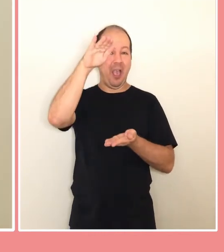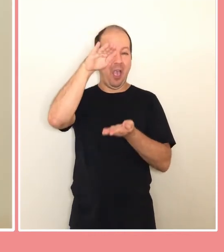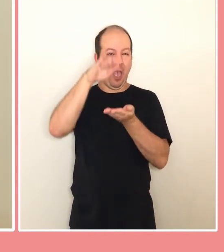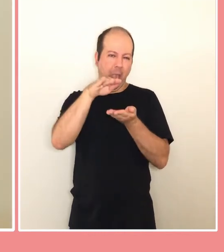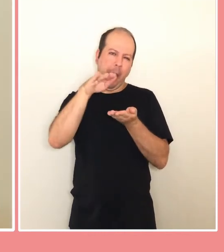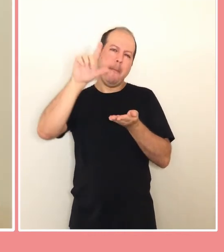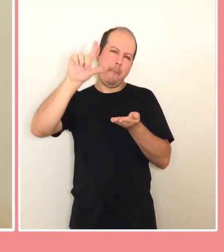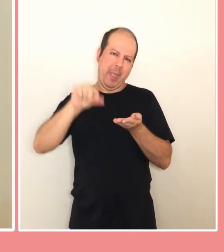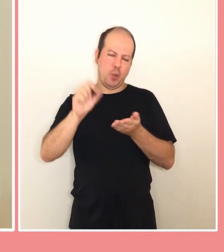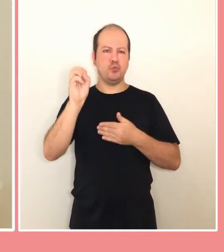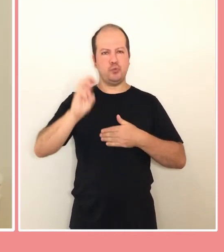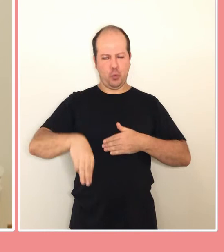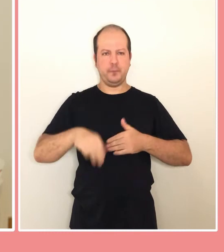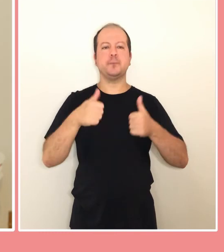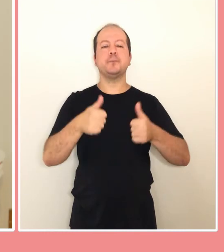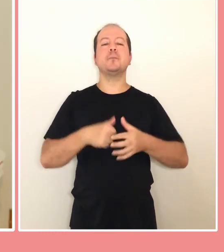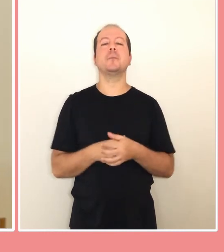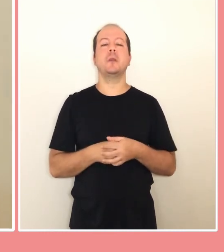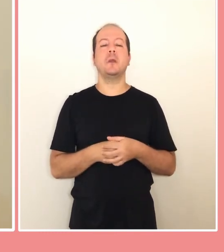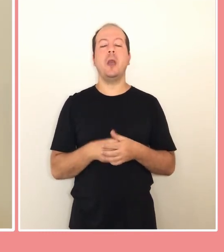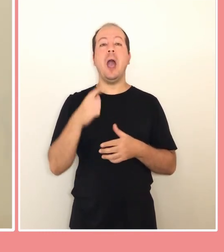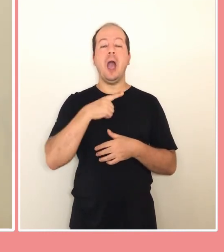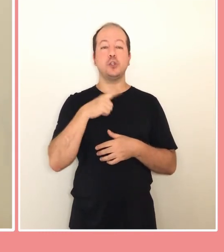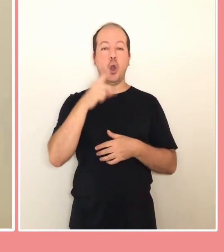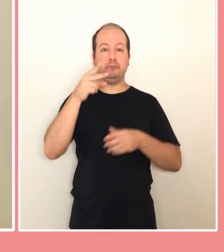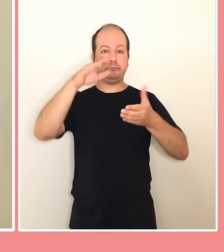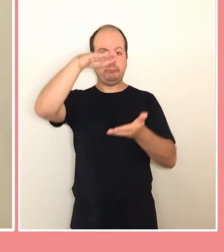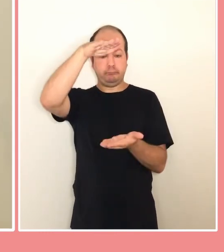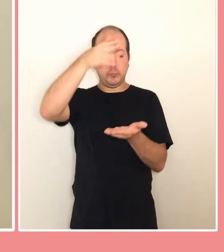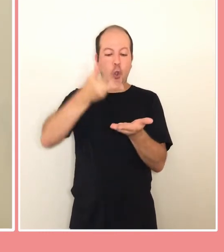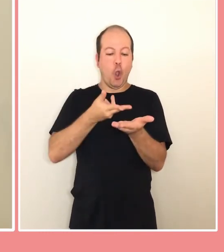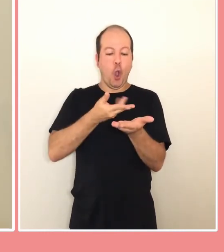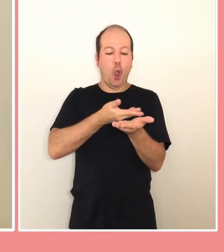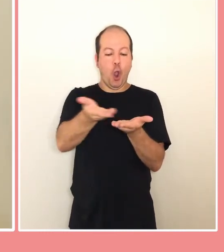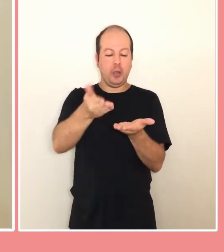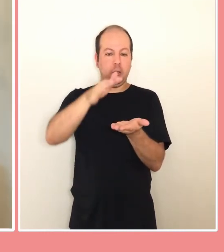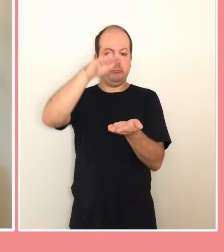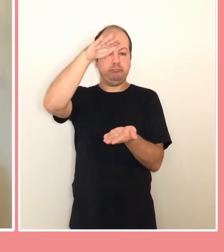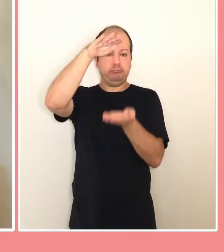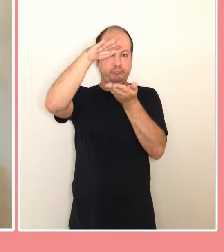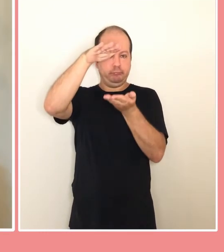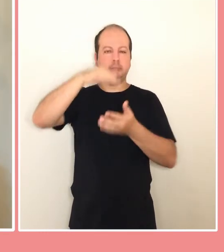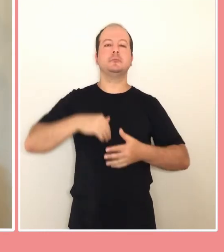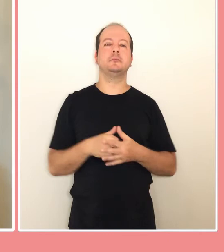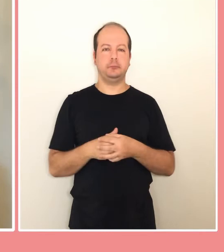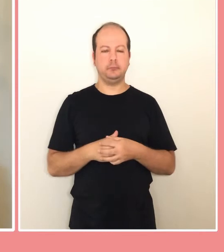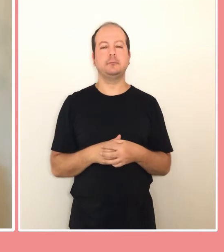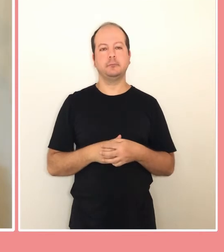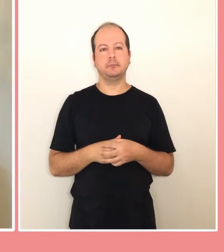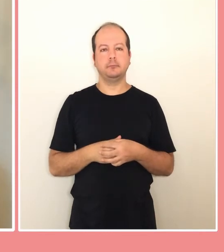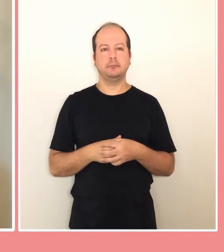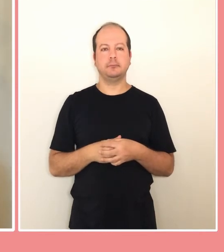pouca ressonância, né? Então aqui eu cortei só o fundo da garrafa. Aí temos esse tipo aqui.